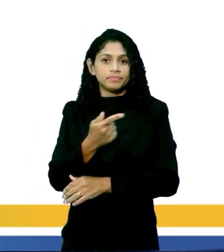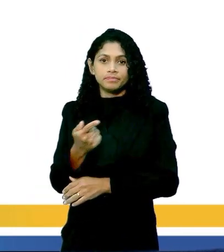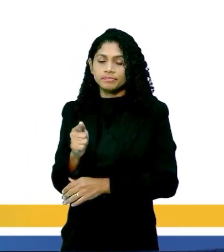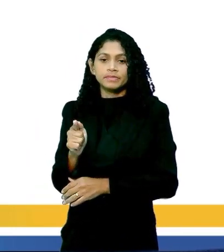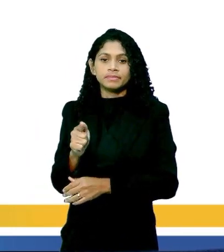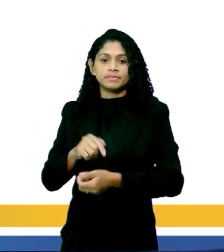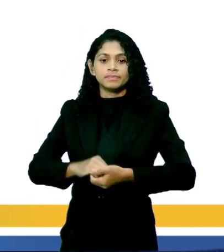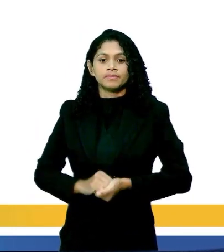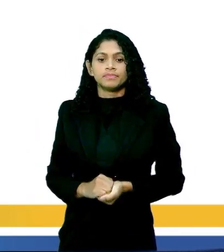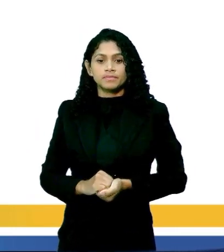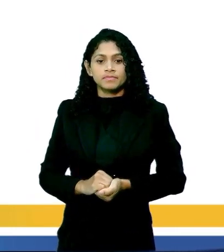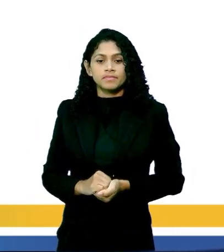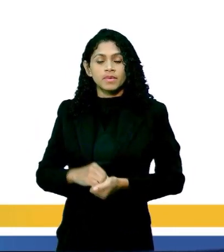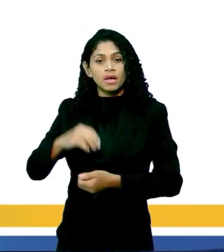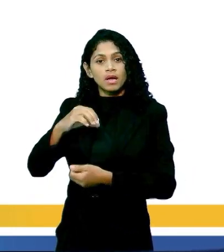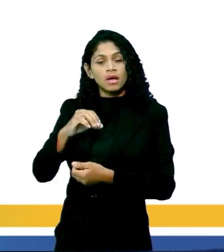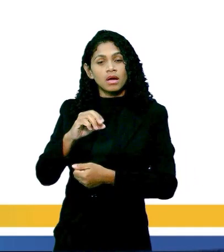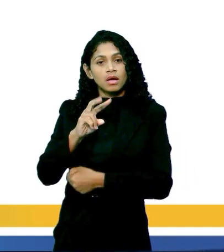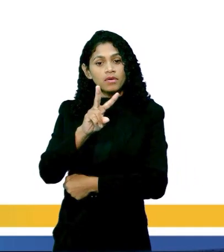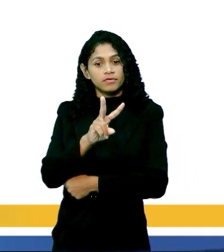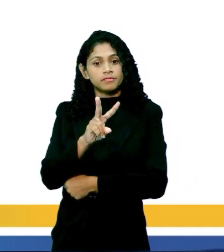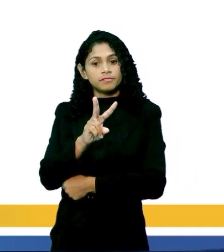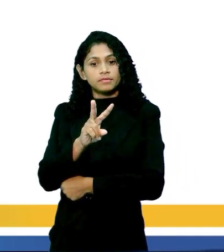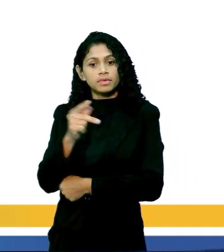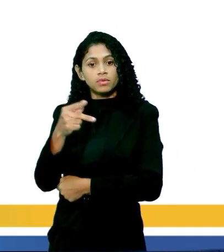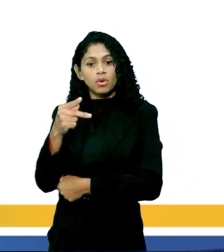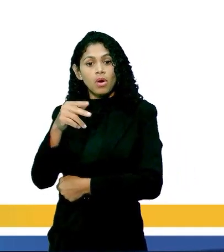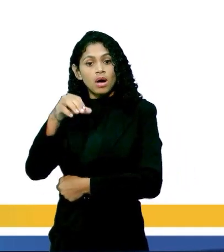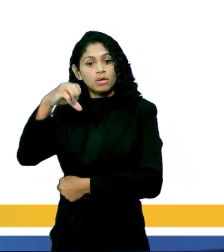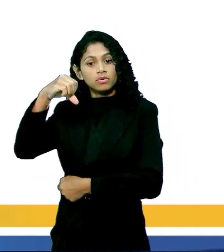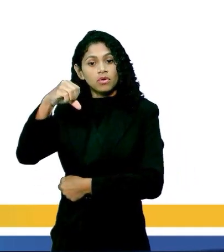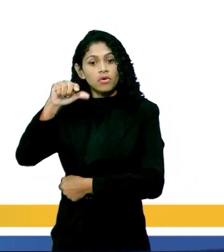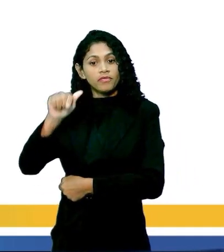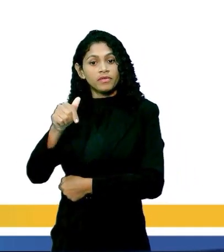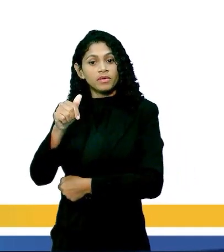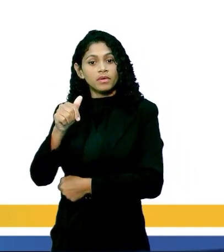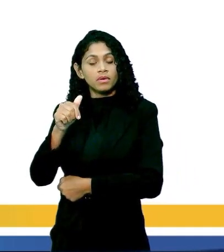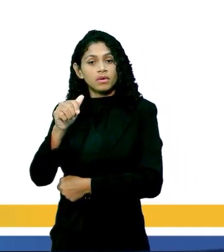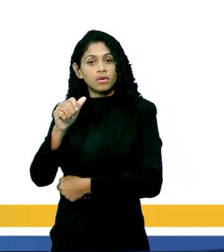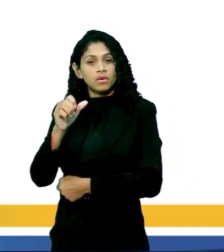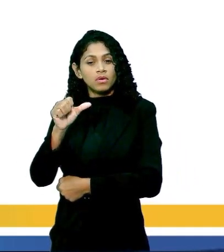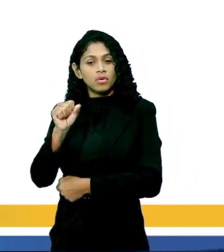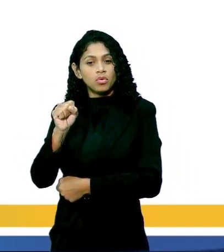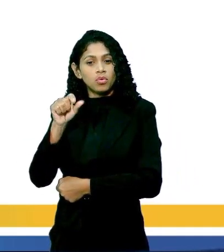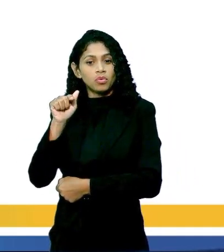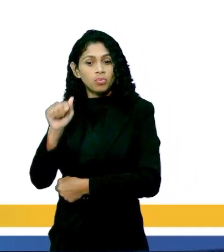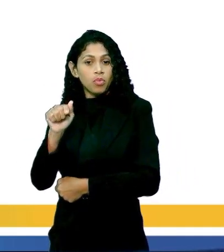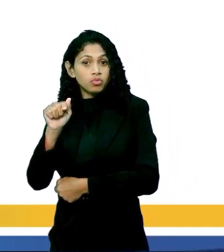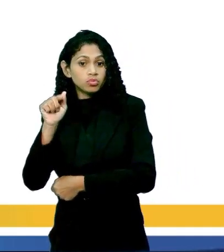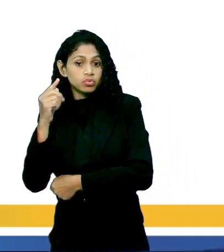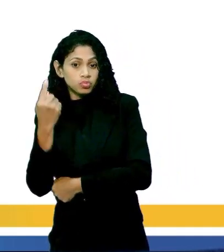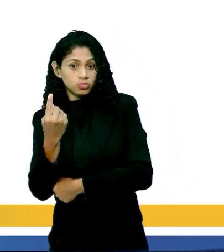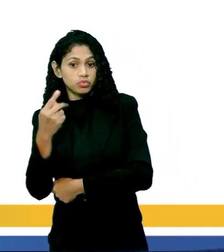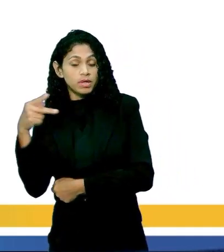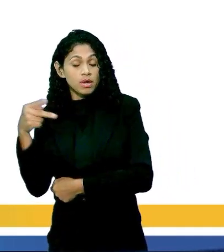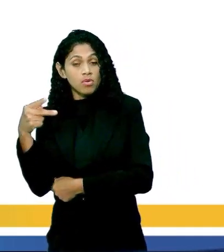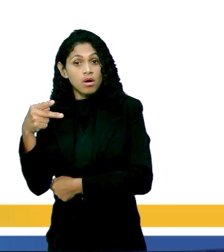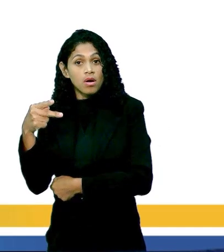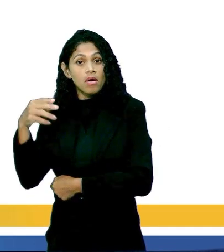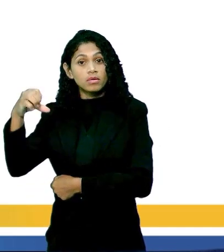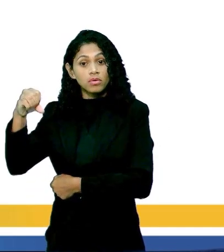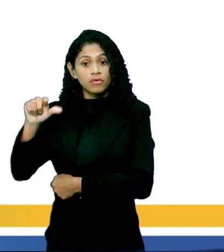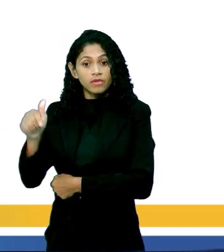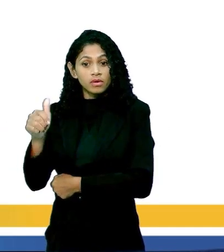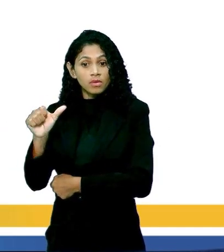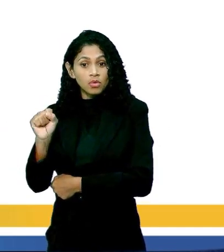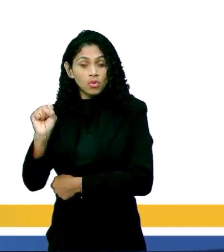9,8. Vamos calcular para o tempo de 1 segundo. Multiplicando 9,8 vezes 1, totalizamos 9,8 metros por